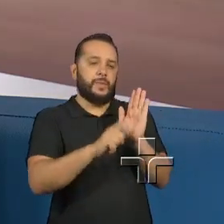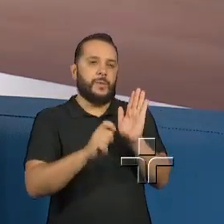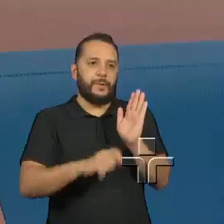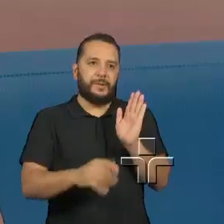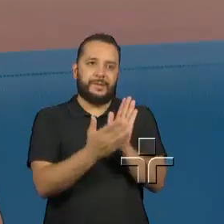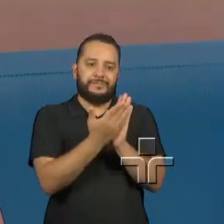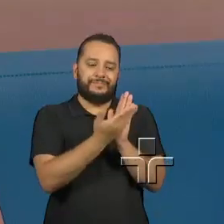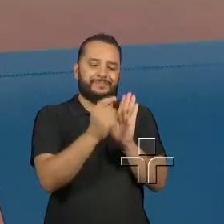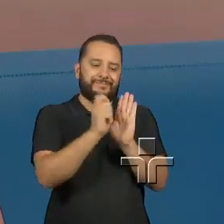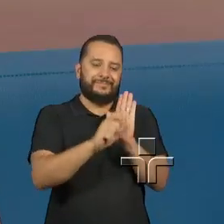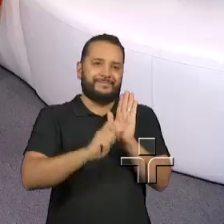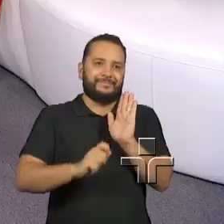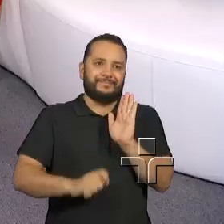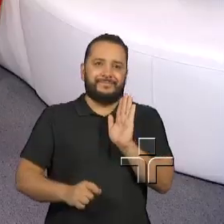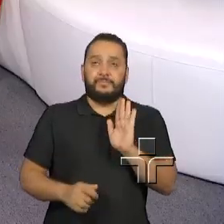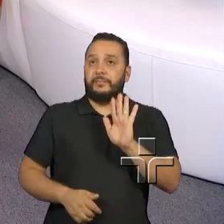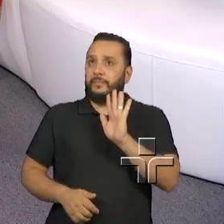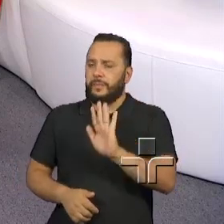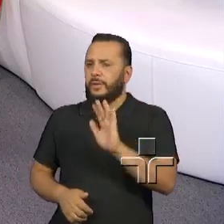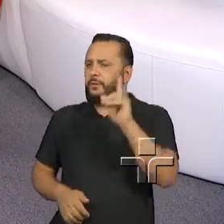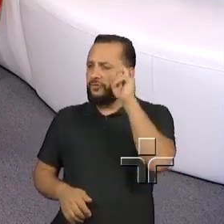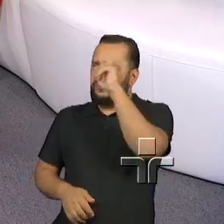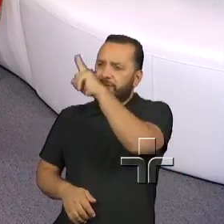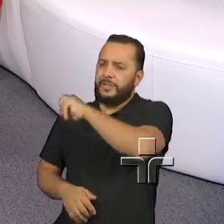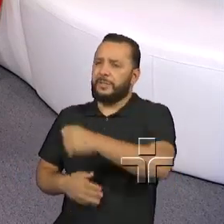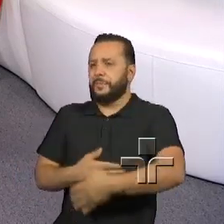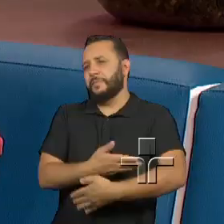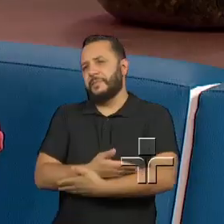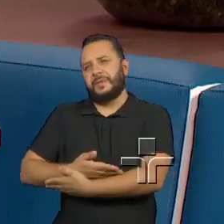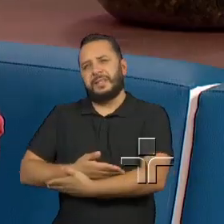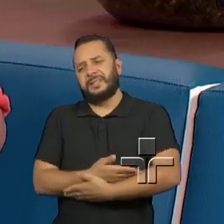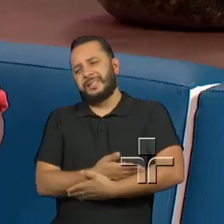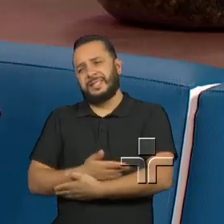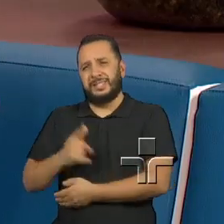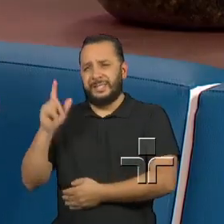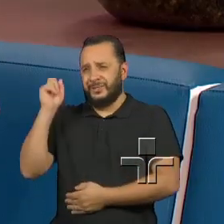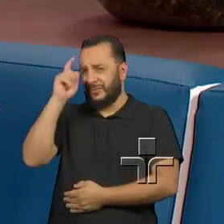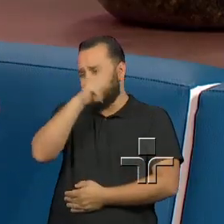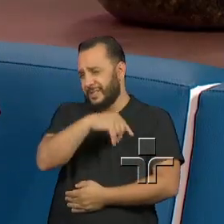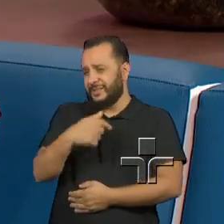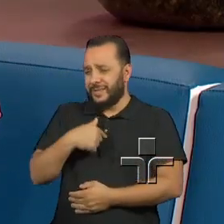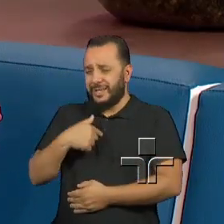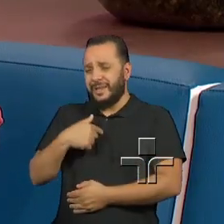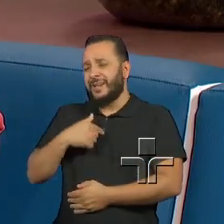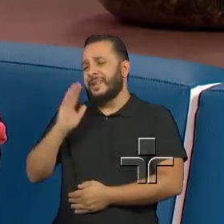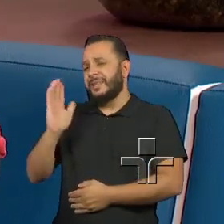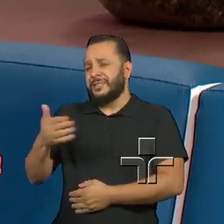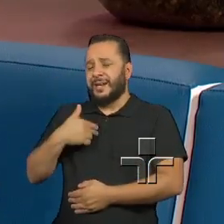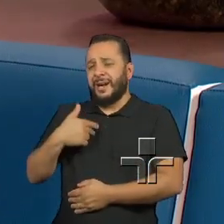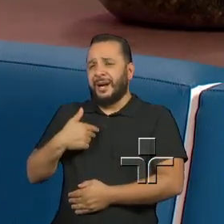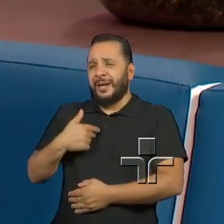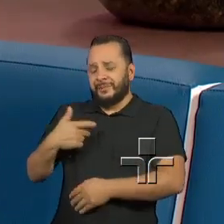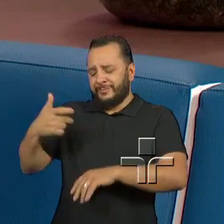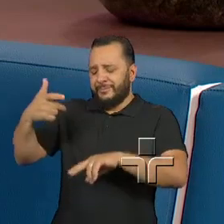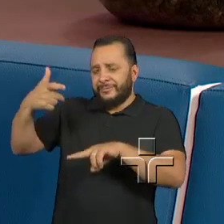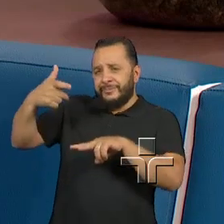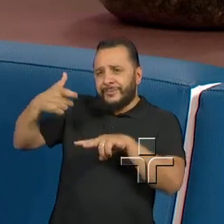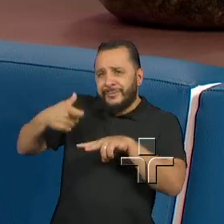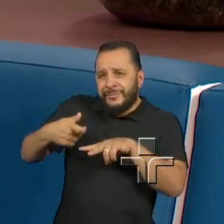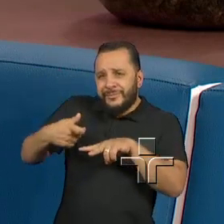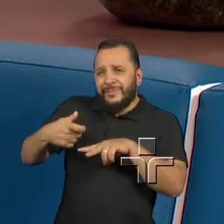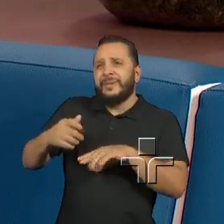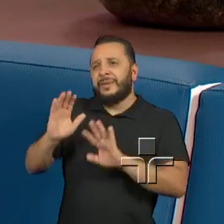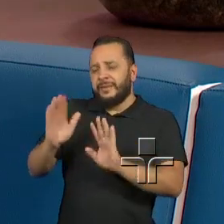Na carteirinha. Agora, o difícil, quando é bebezinho, é duro, né? O bebezinho ali levar a injeção. Mas quando os